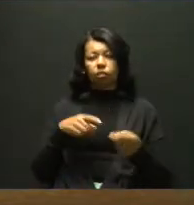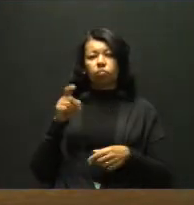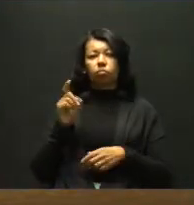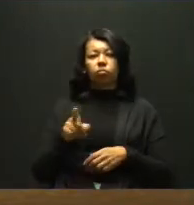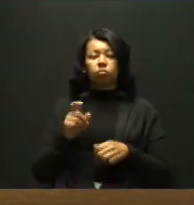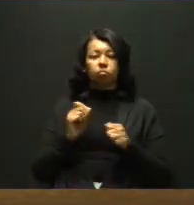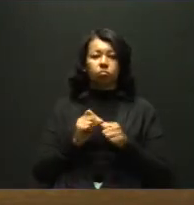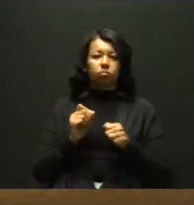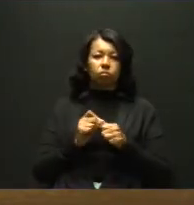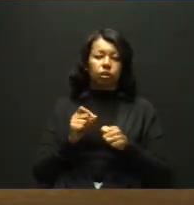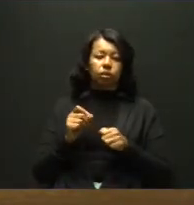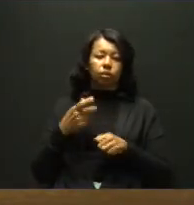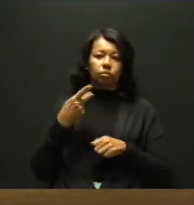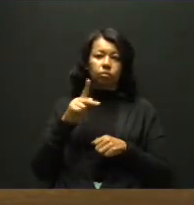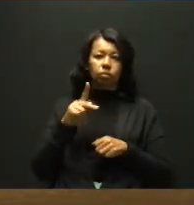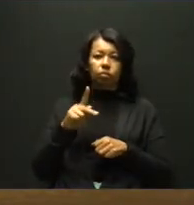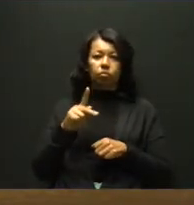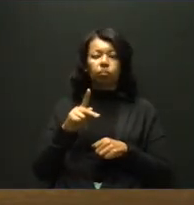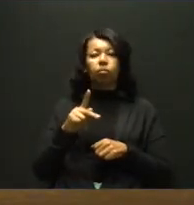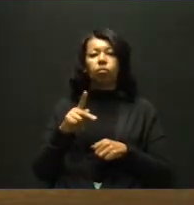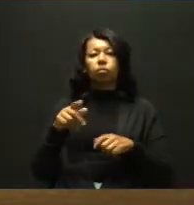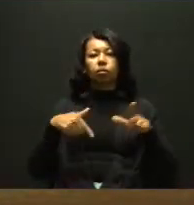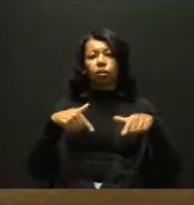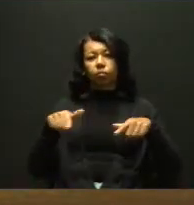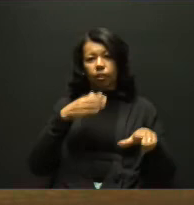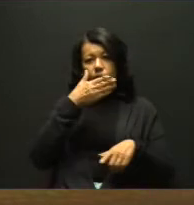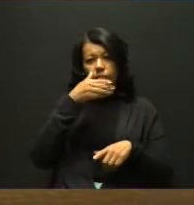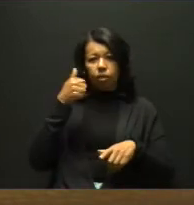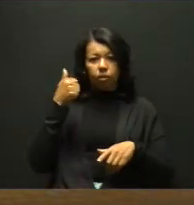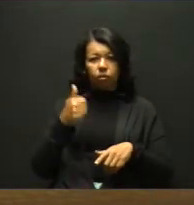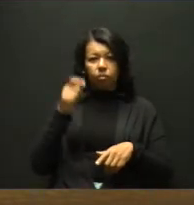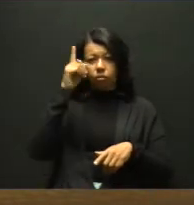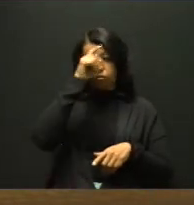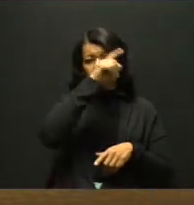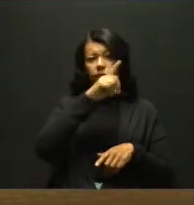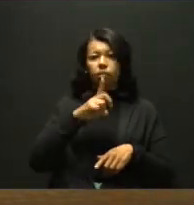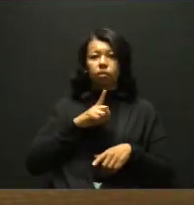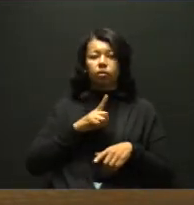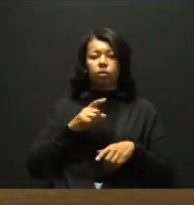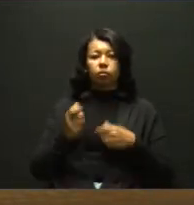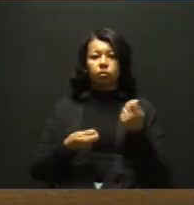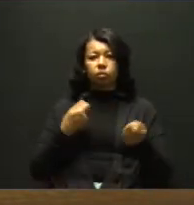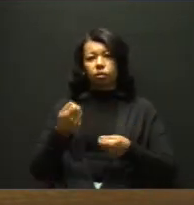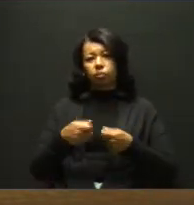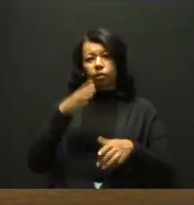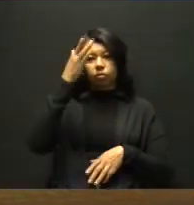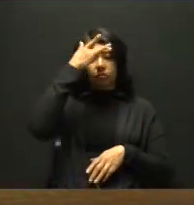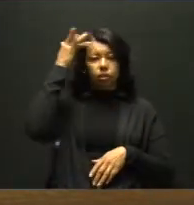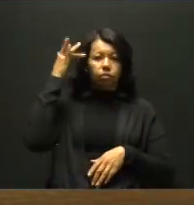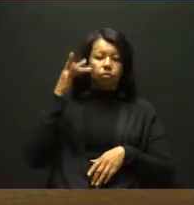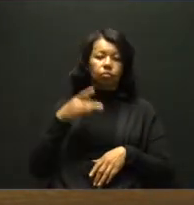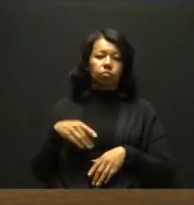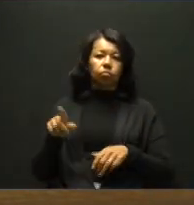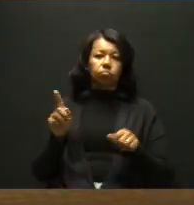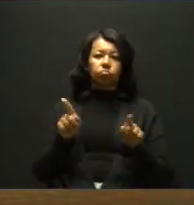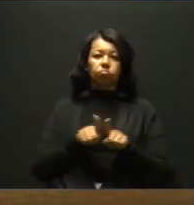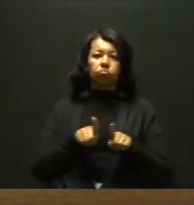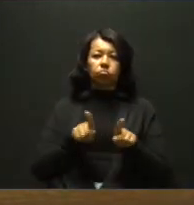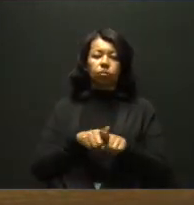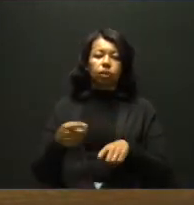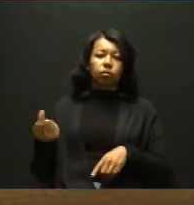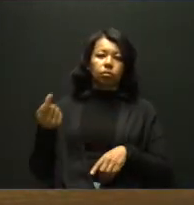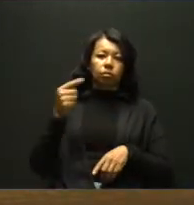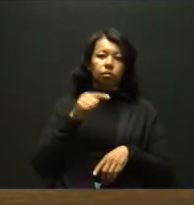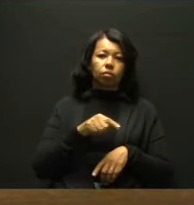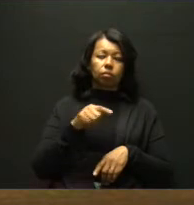efetivamente dando o seu melhor com as dificuldades mas sabemos que temos de orçamento de pessoal de estrutura então fica aqui